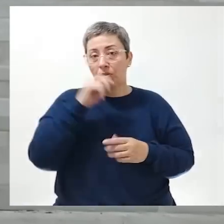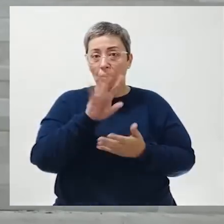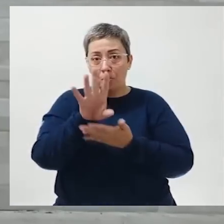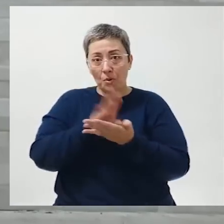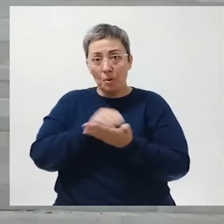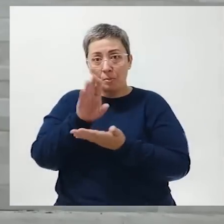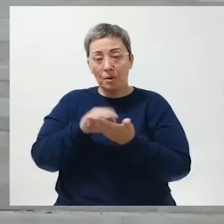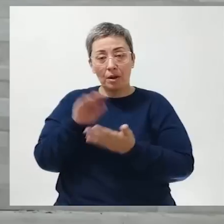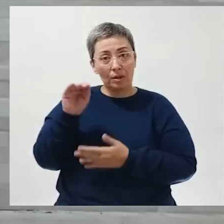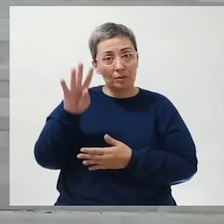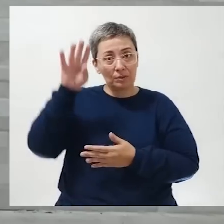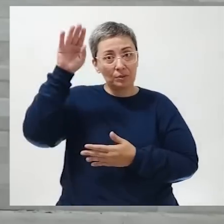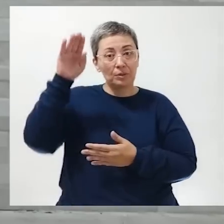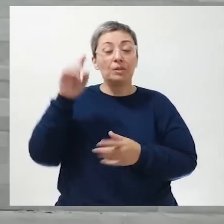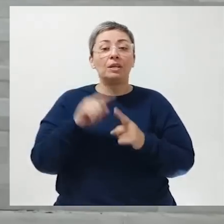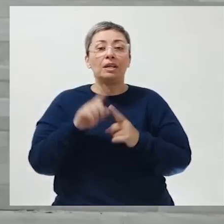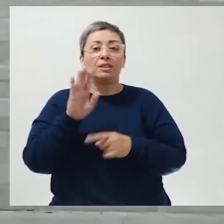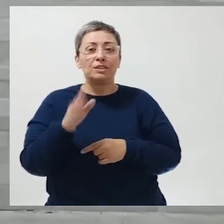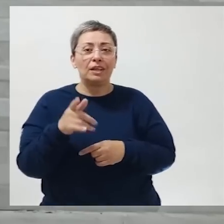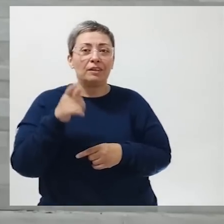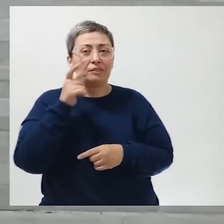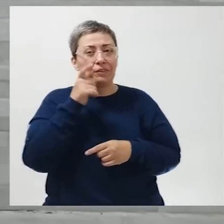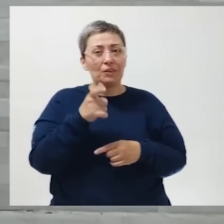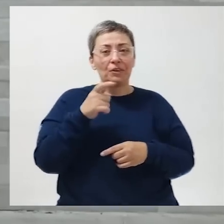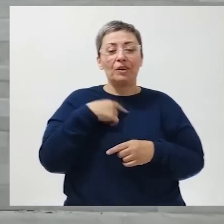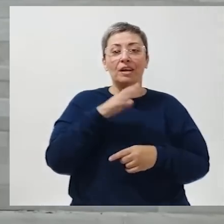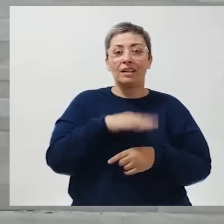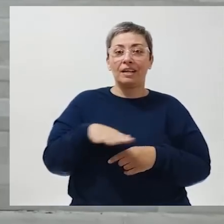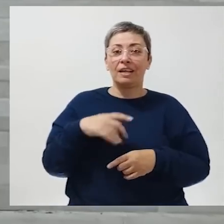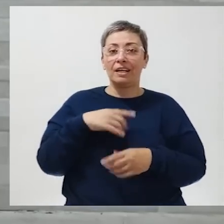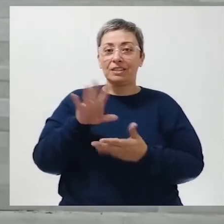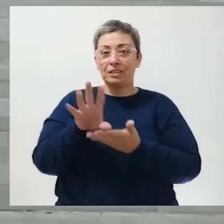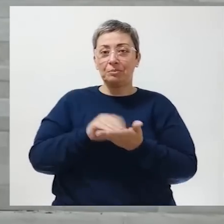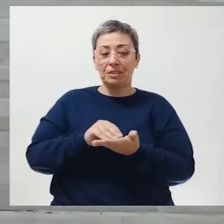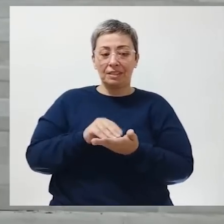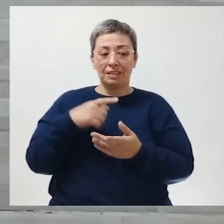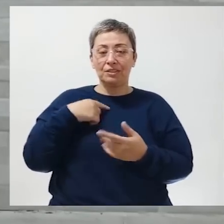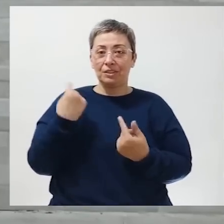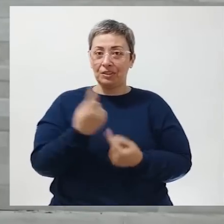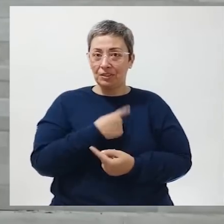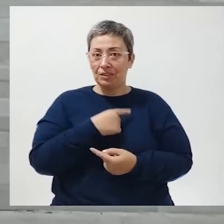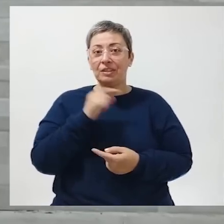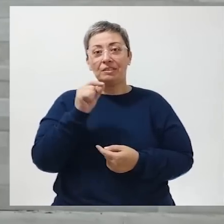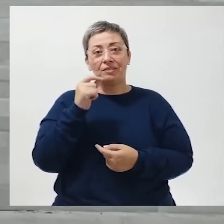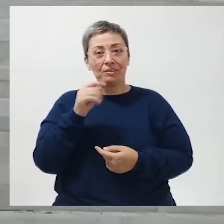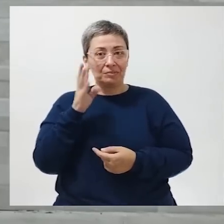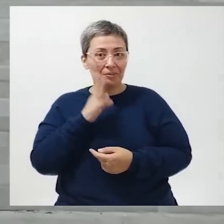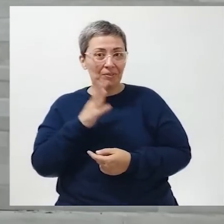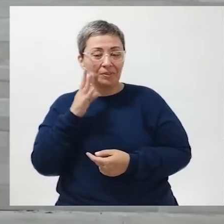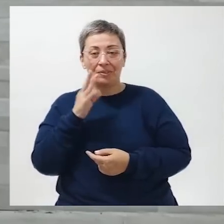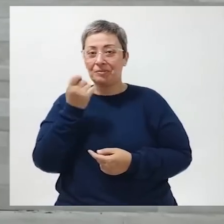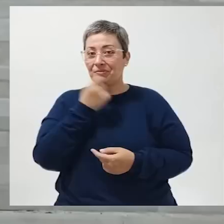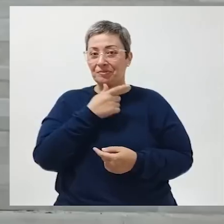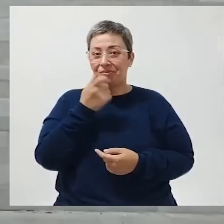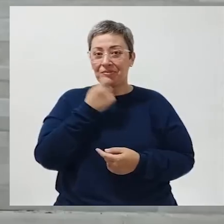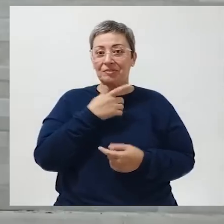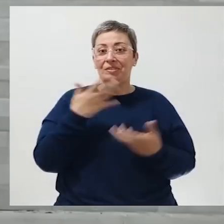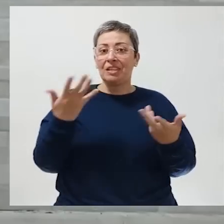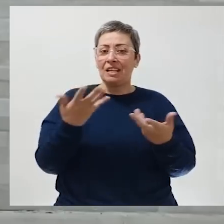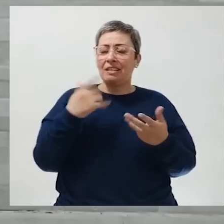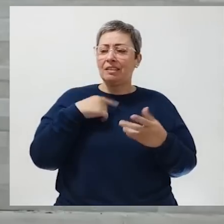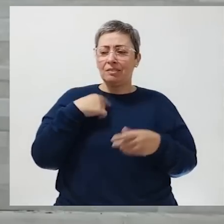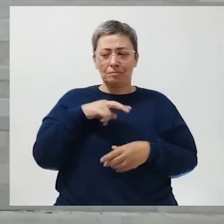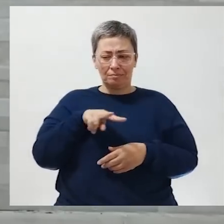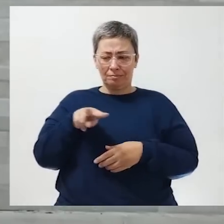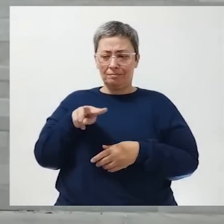os adultos. Quem aí já viu a criança em casa imitando a gente? É muito engraçado, né? Às vezes a gente